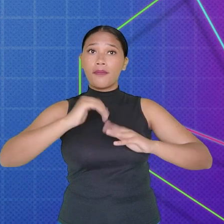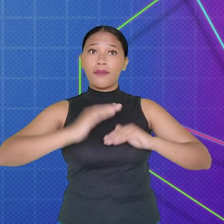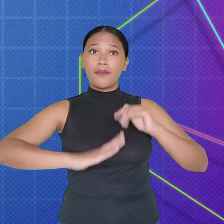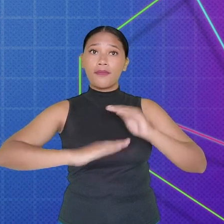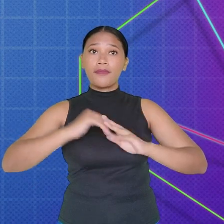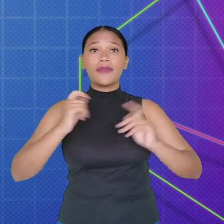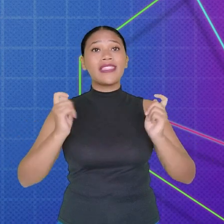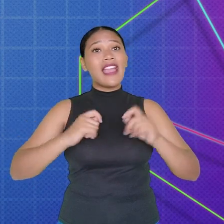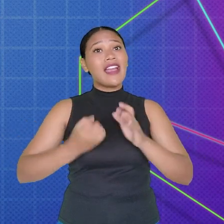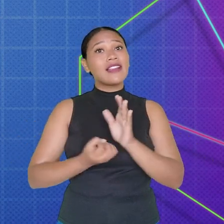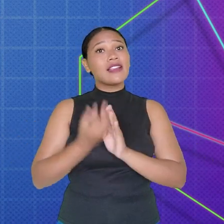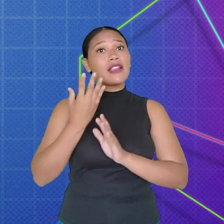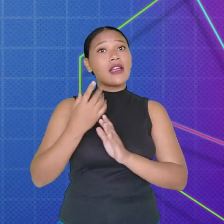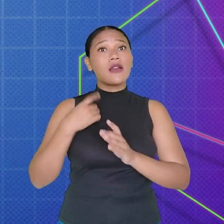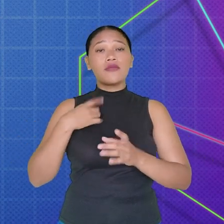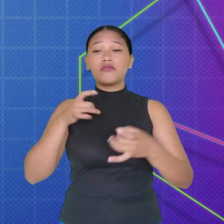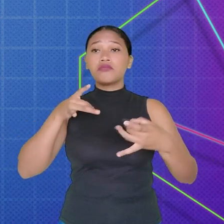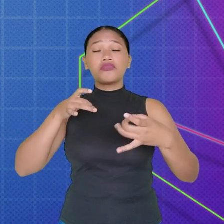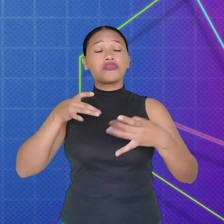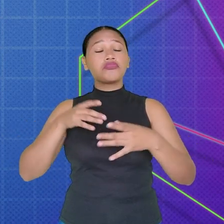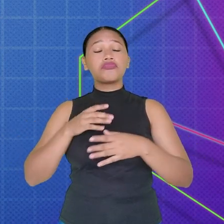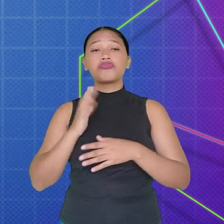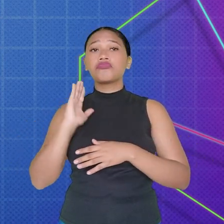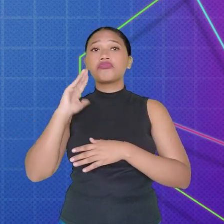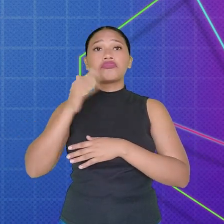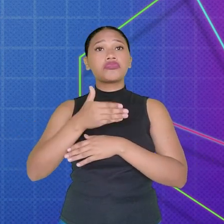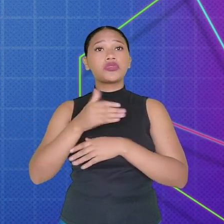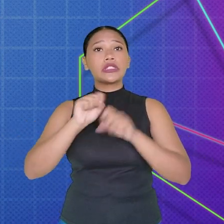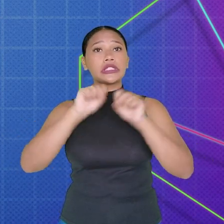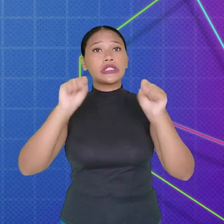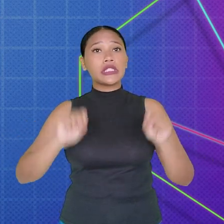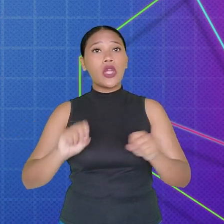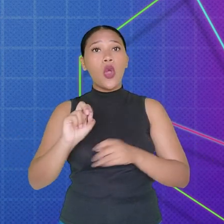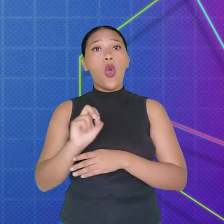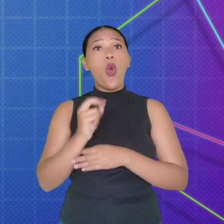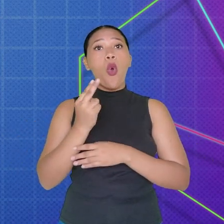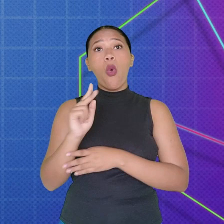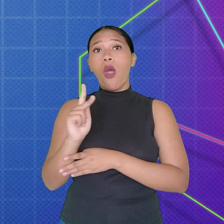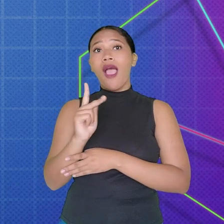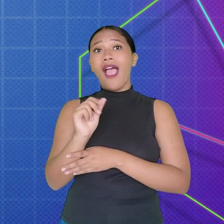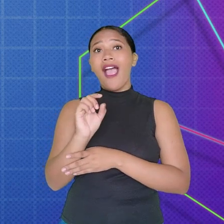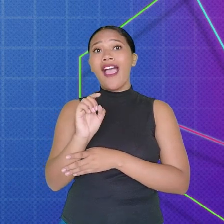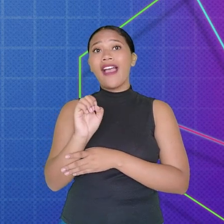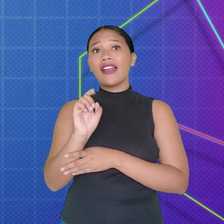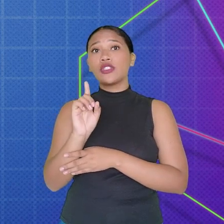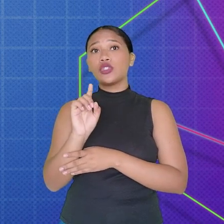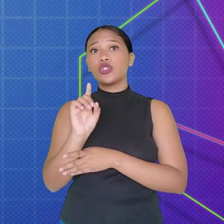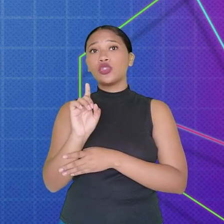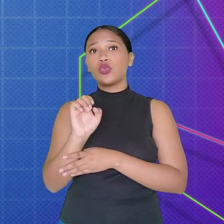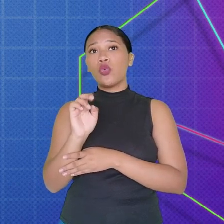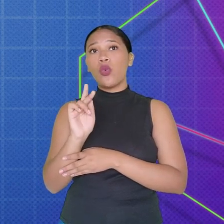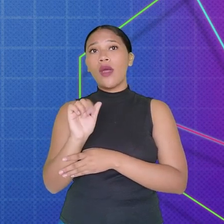criar respostas personalizadas a alterações no sistema operacional ou no hardware do dispositivo em que o jogo ou aplicativo está